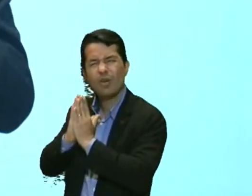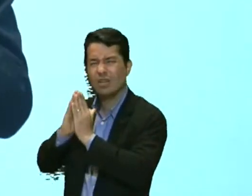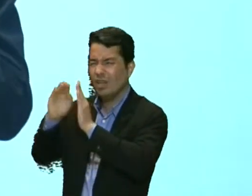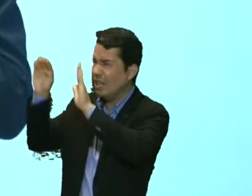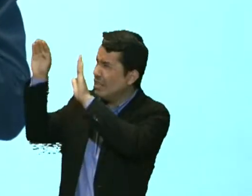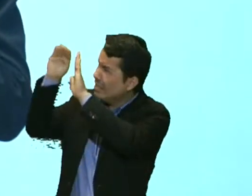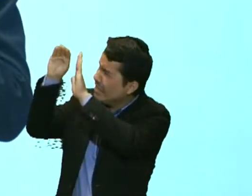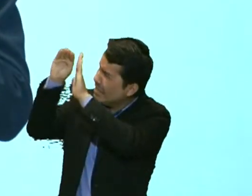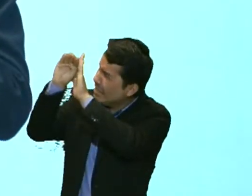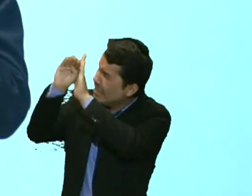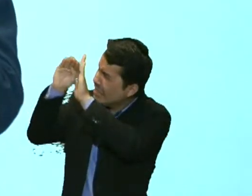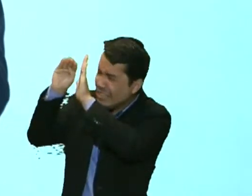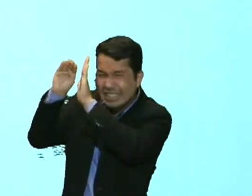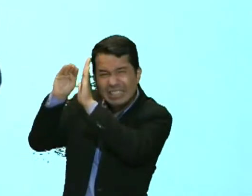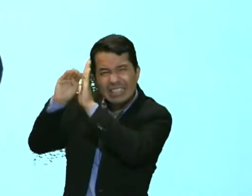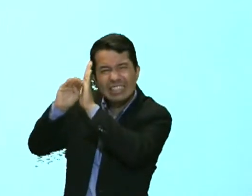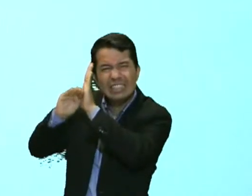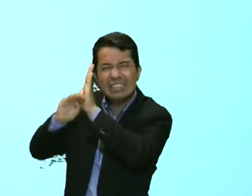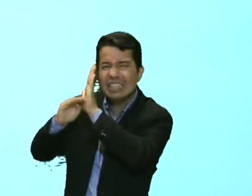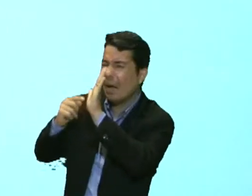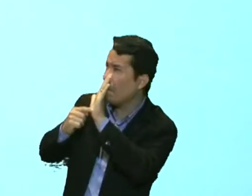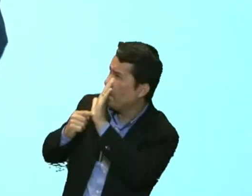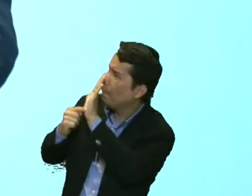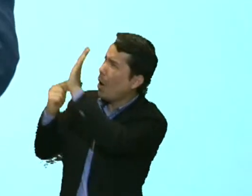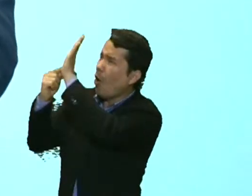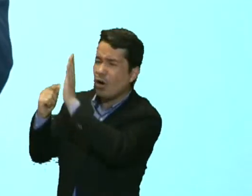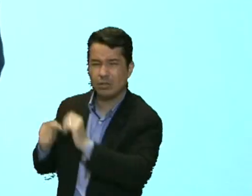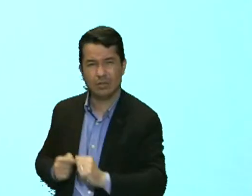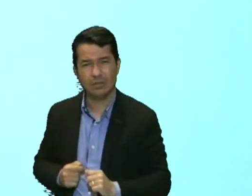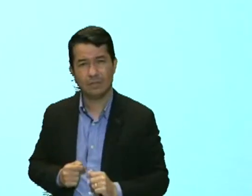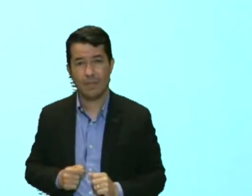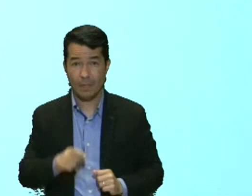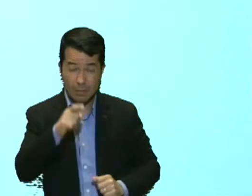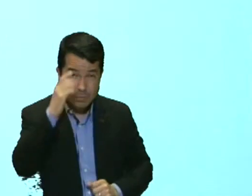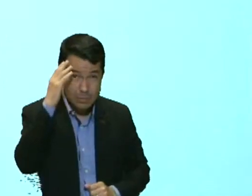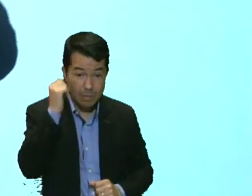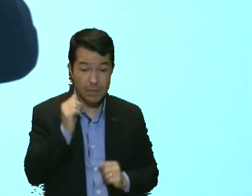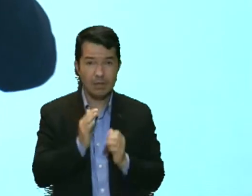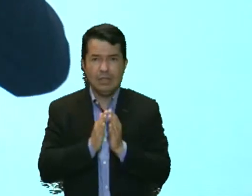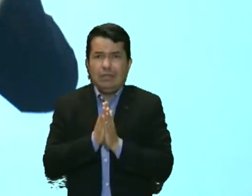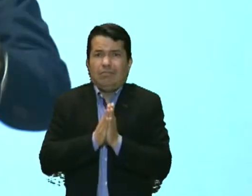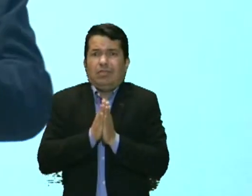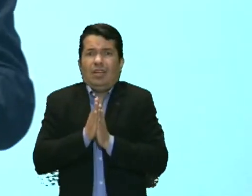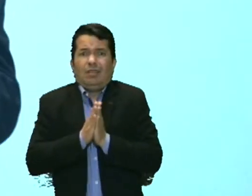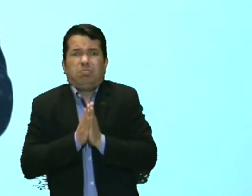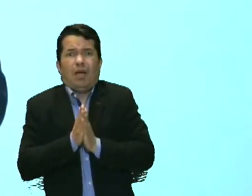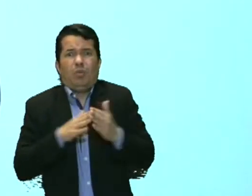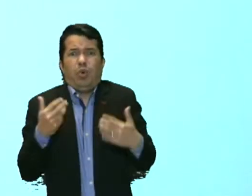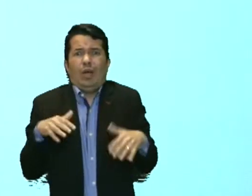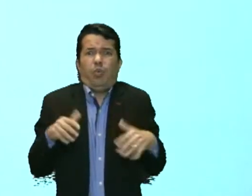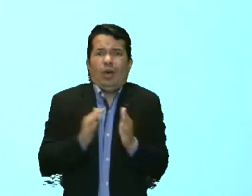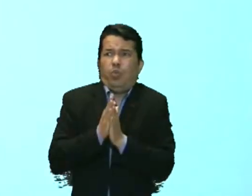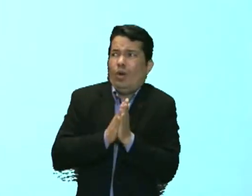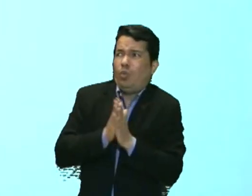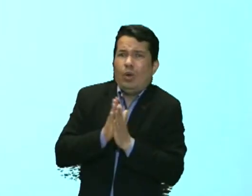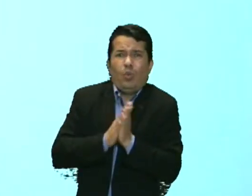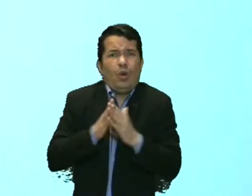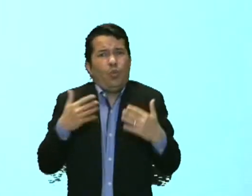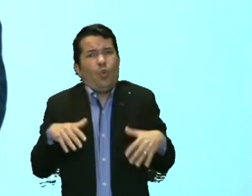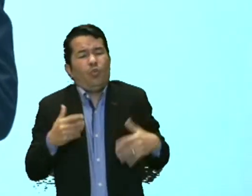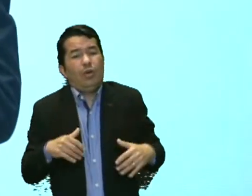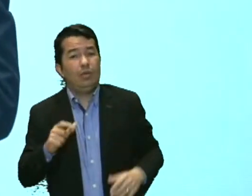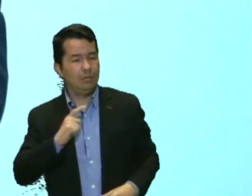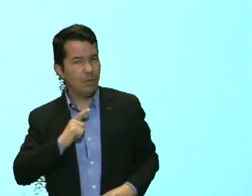oração. A ansiedade e a oração aqui, elas são mostradas por Paulo, e nessa